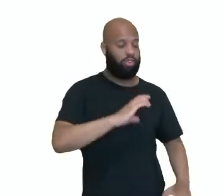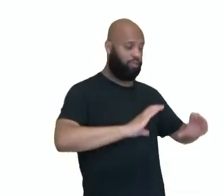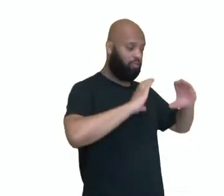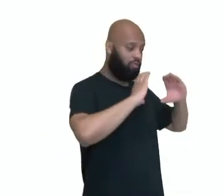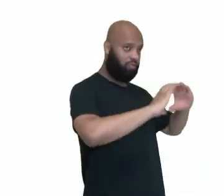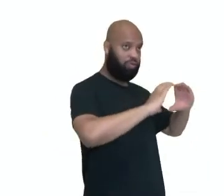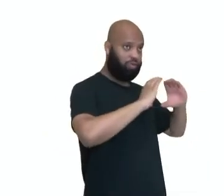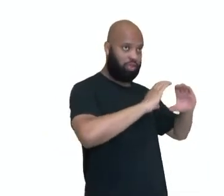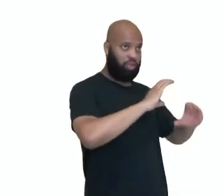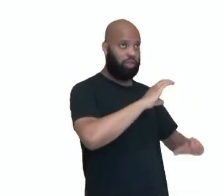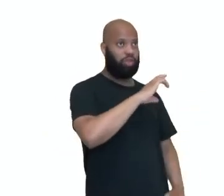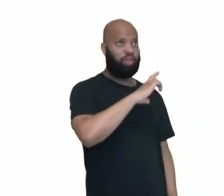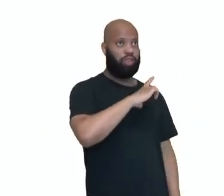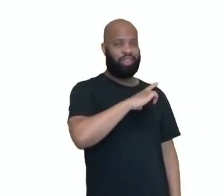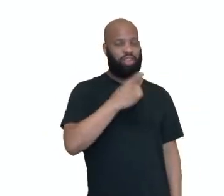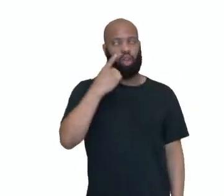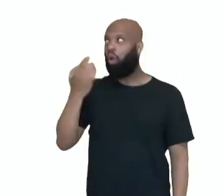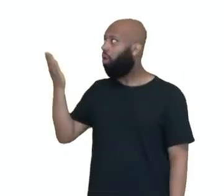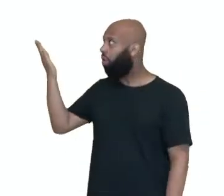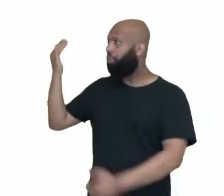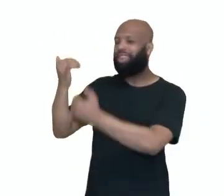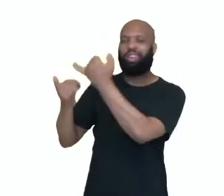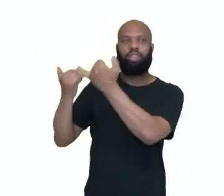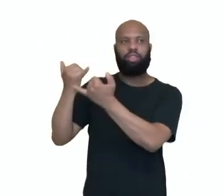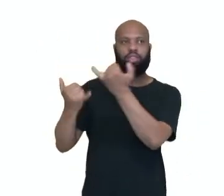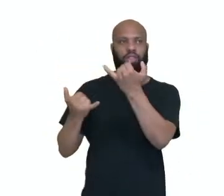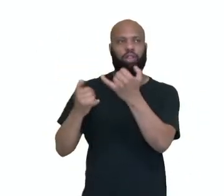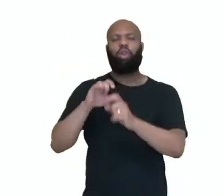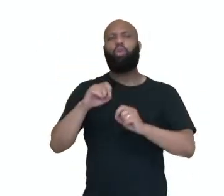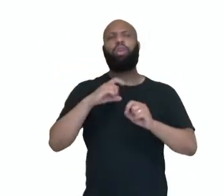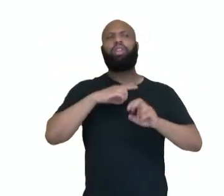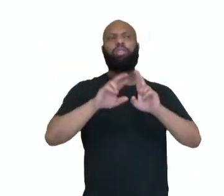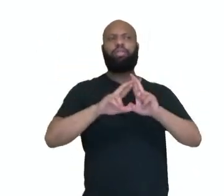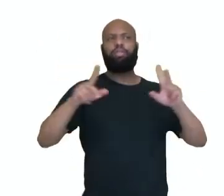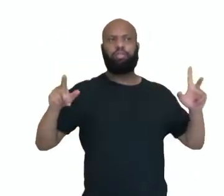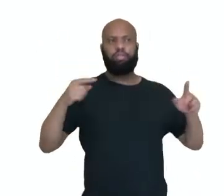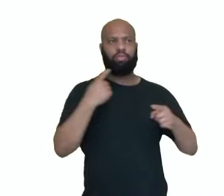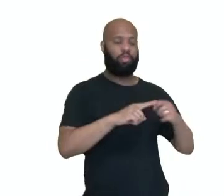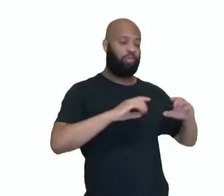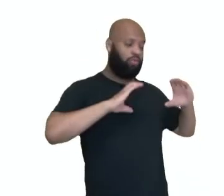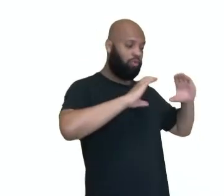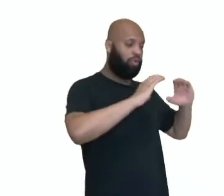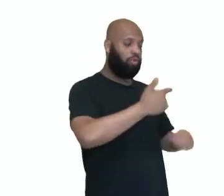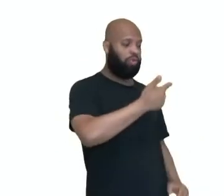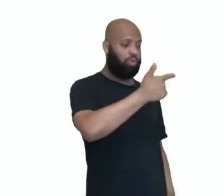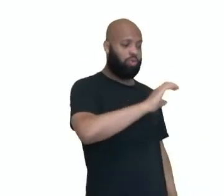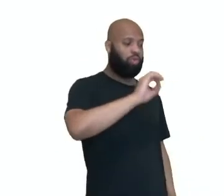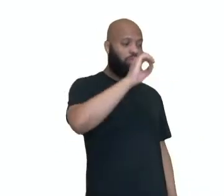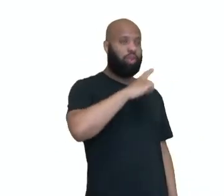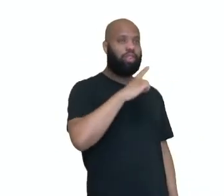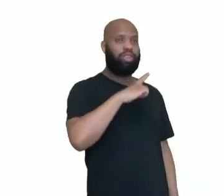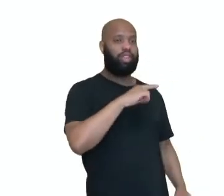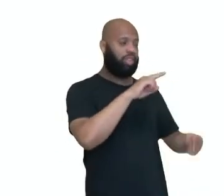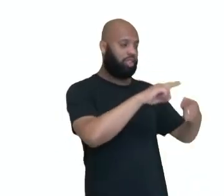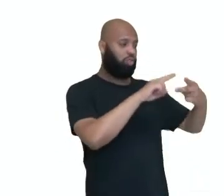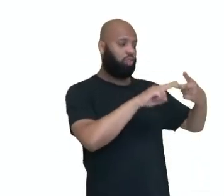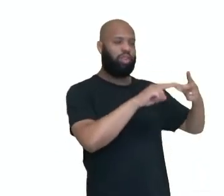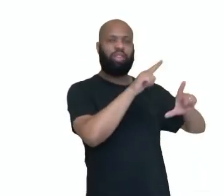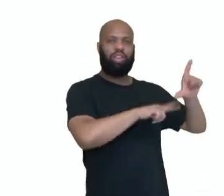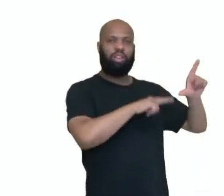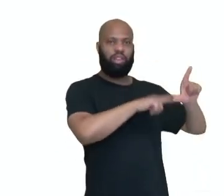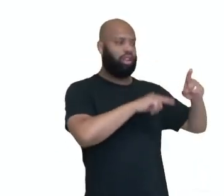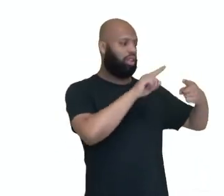quadrática, equação de segundo grau. Qual é a diferença? Na função eu tenho duas variáveis, y